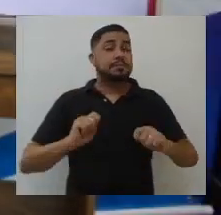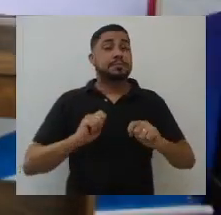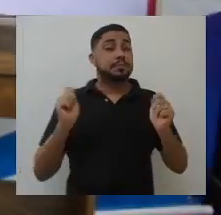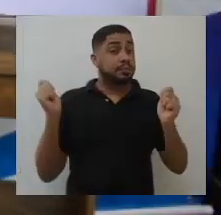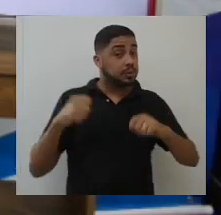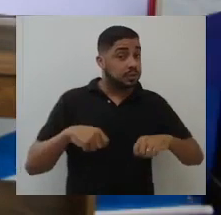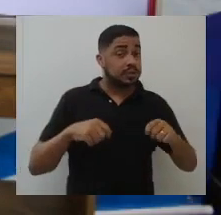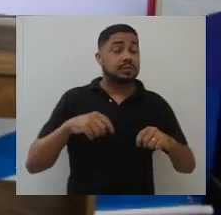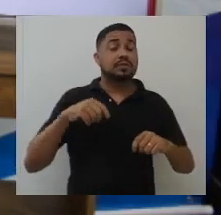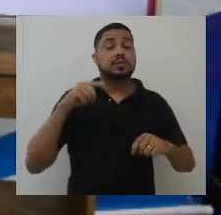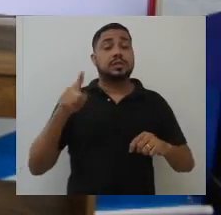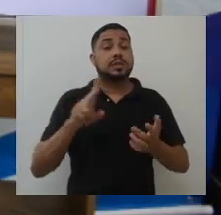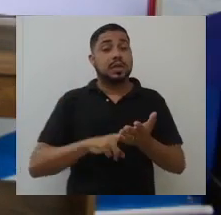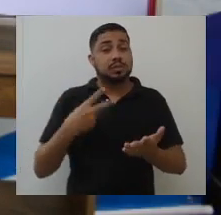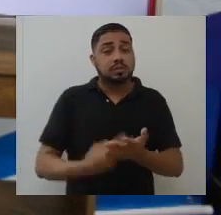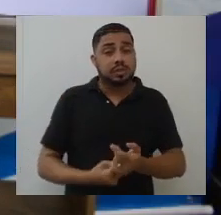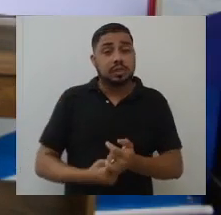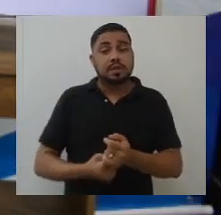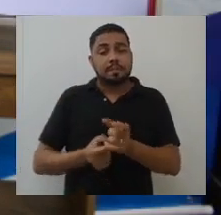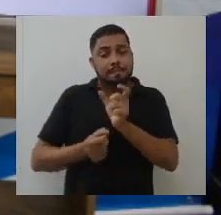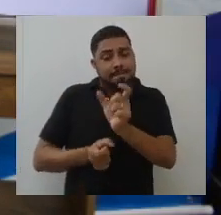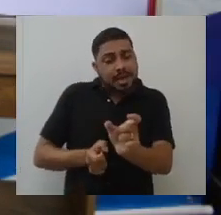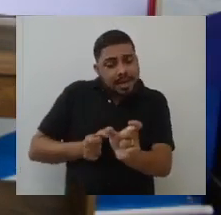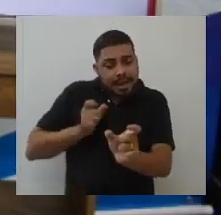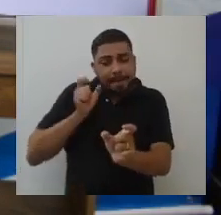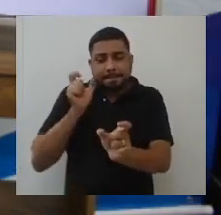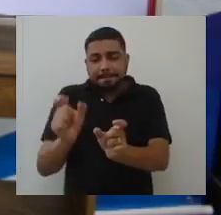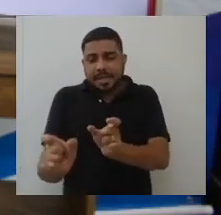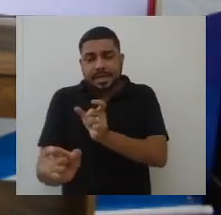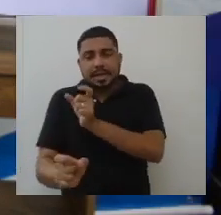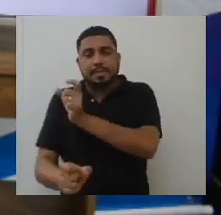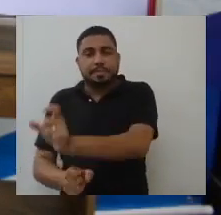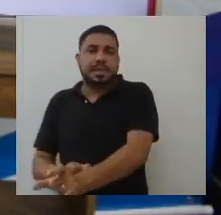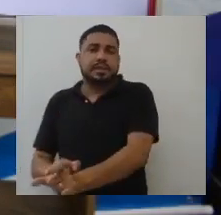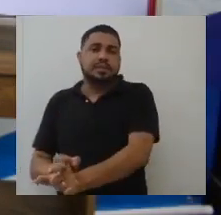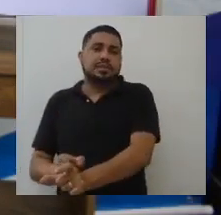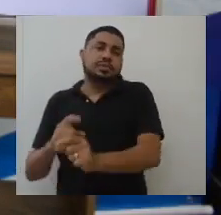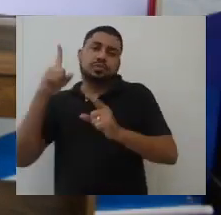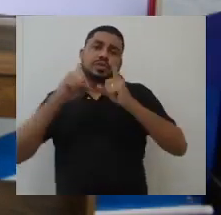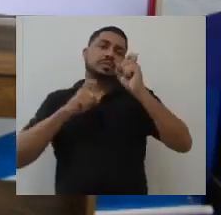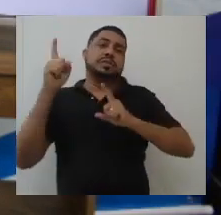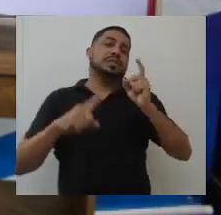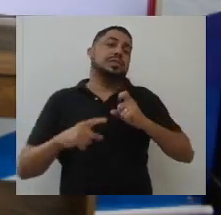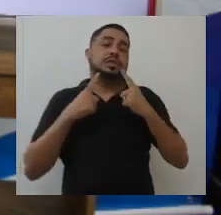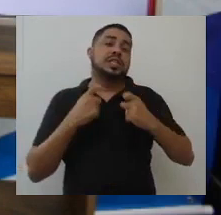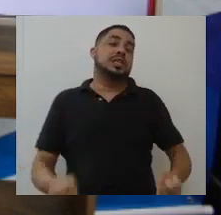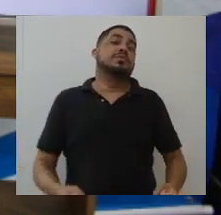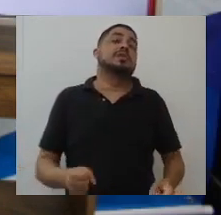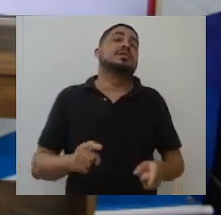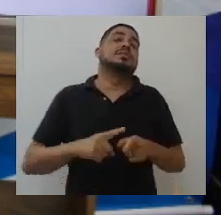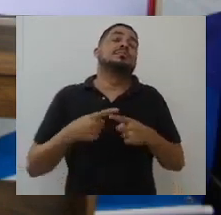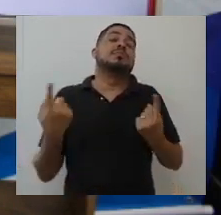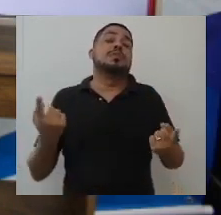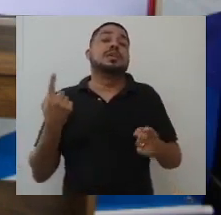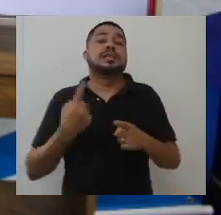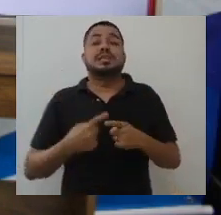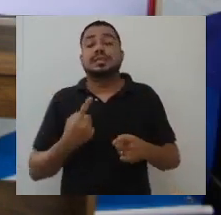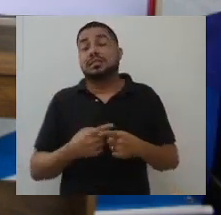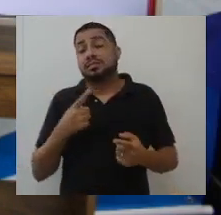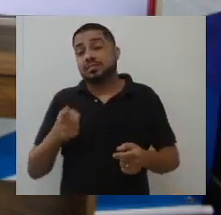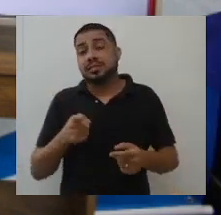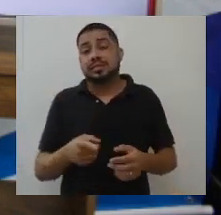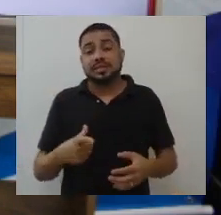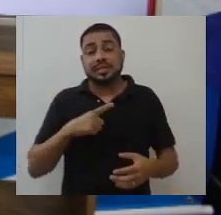fazer tradução literal, palavra por palavra, com expressões idiomáticas. Porque senão você vai obter